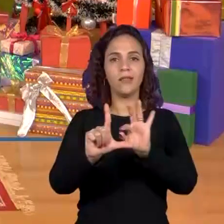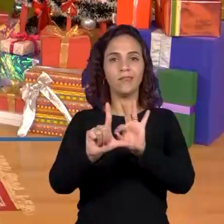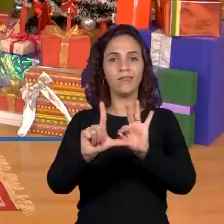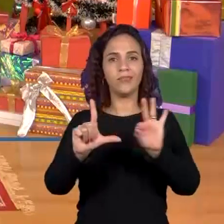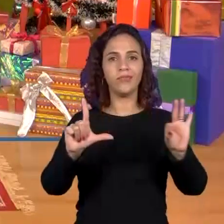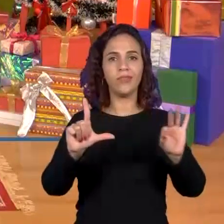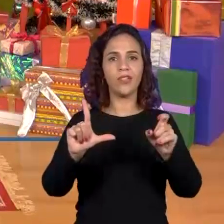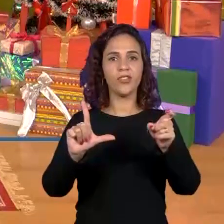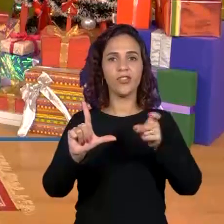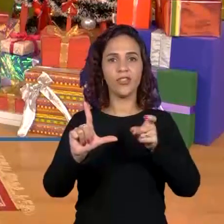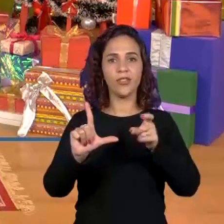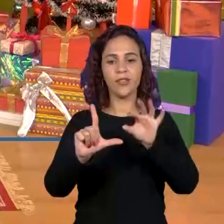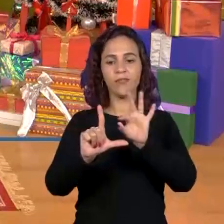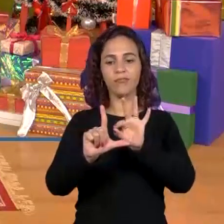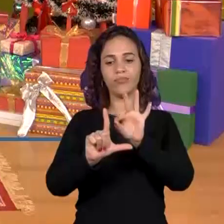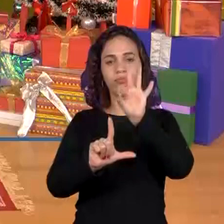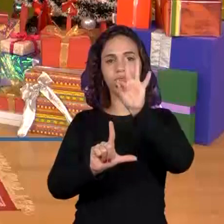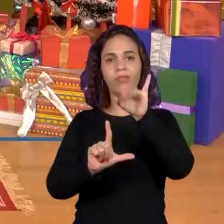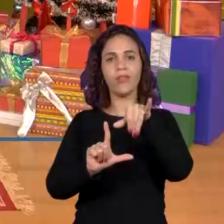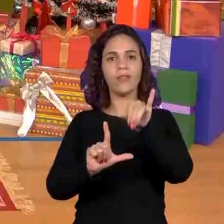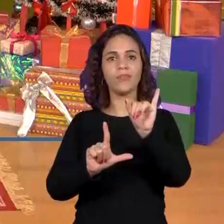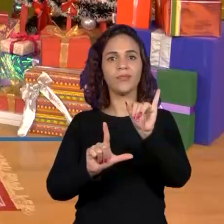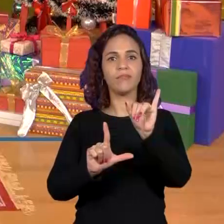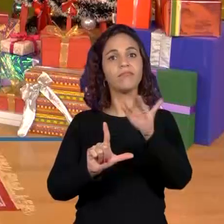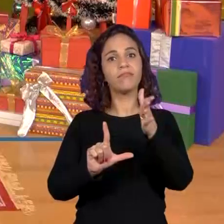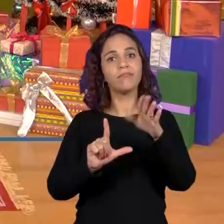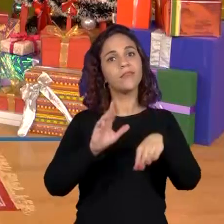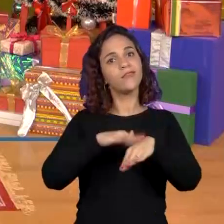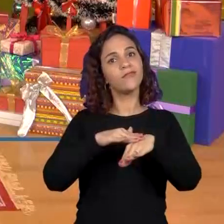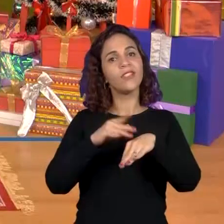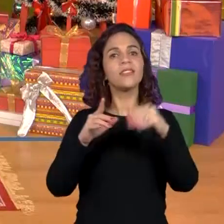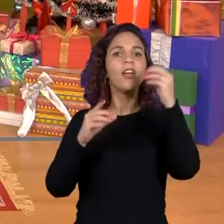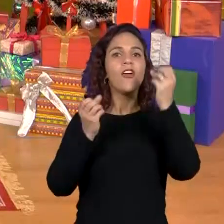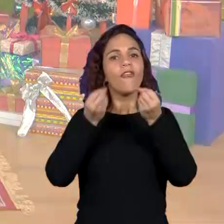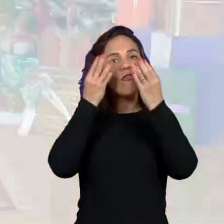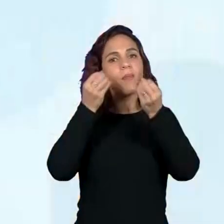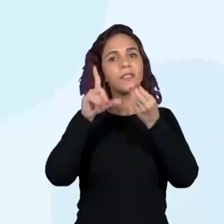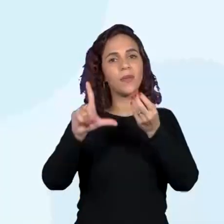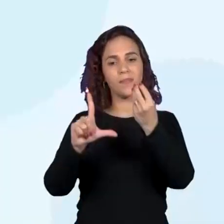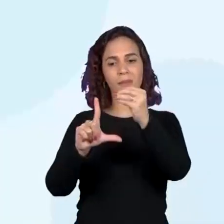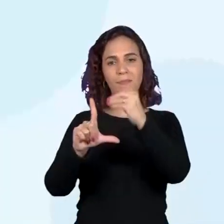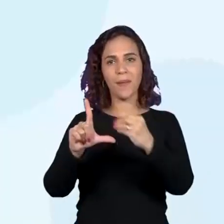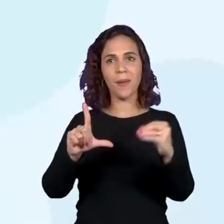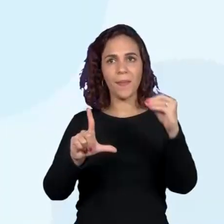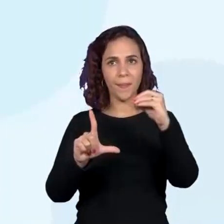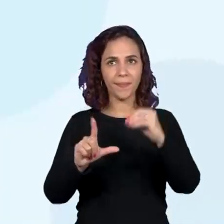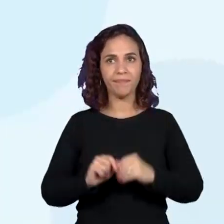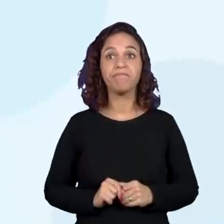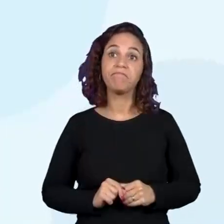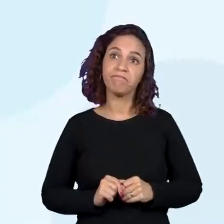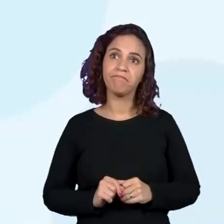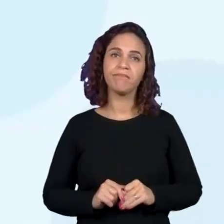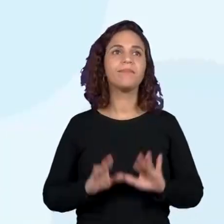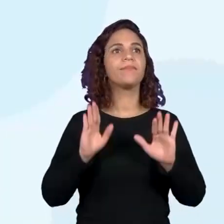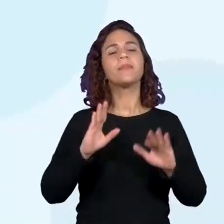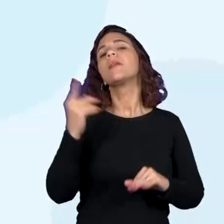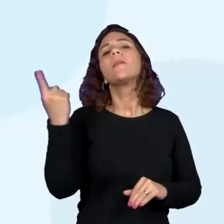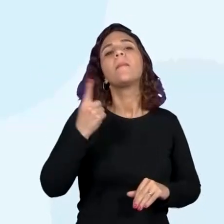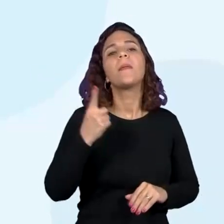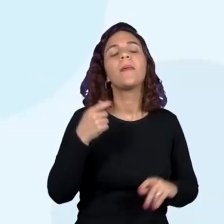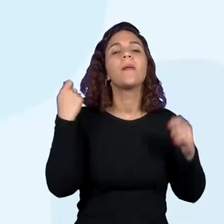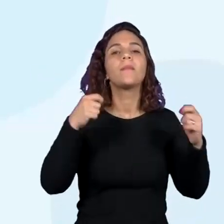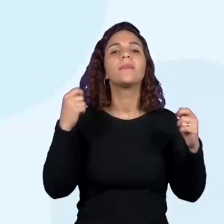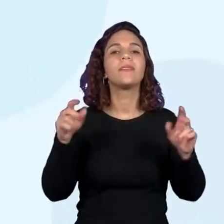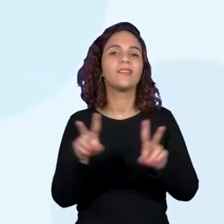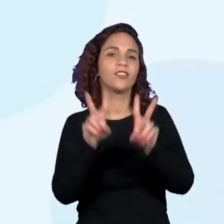gráfico e coloca as informações lá. Perfeito. Olha só, professora Juliana. Primeiro passo, tem que ter um título. Ah, sim, tem que saber